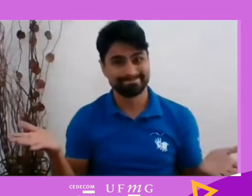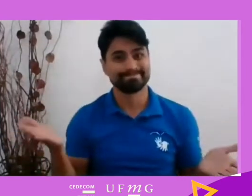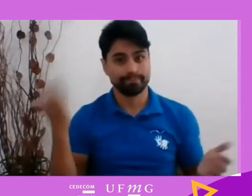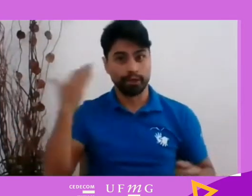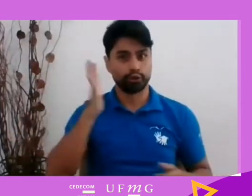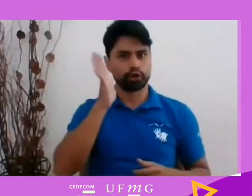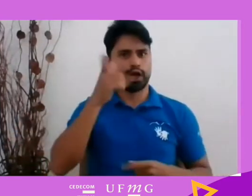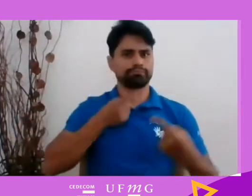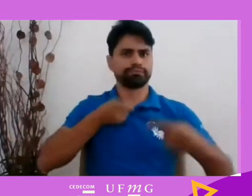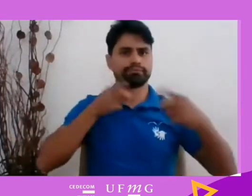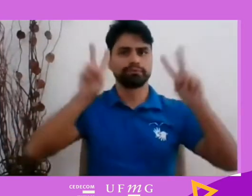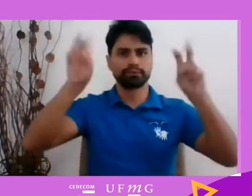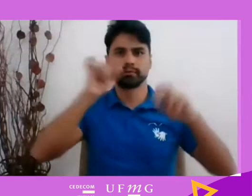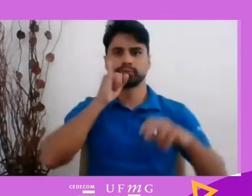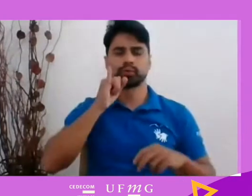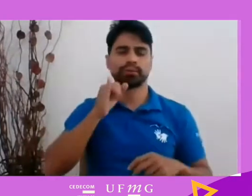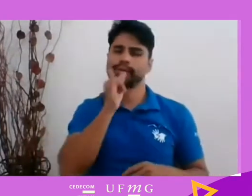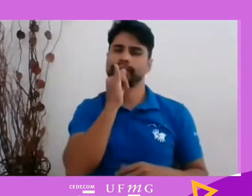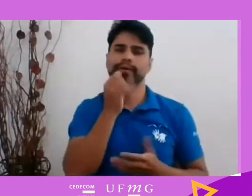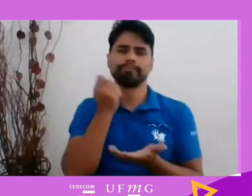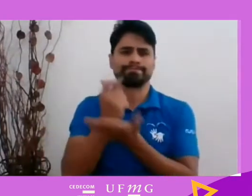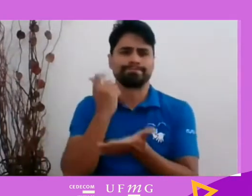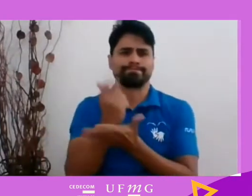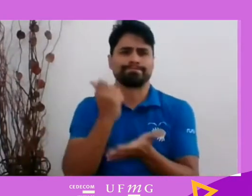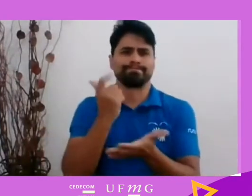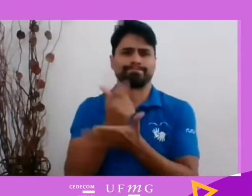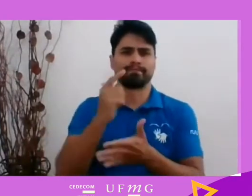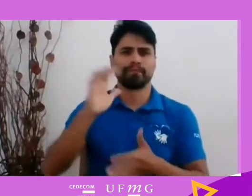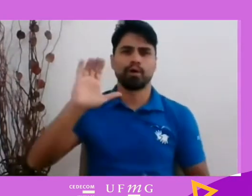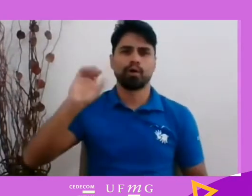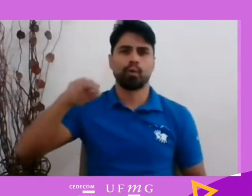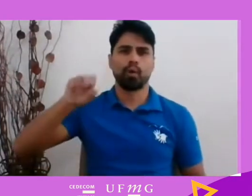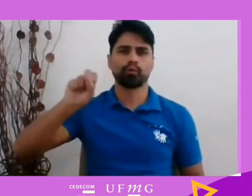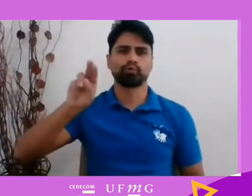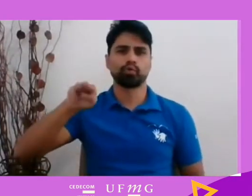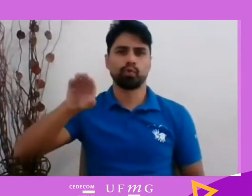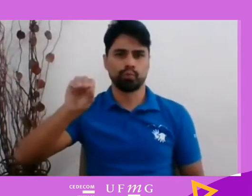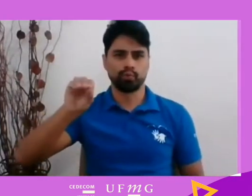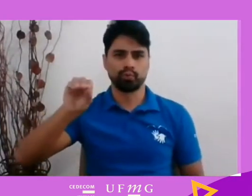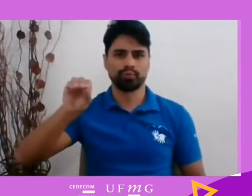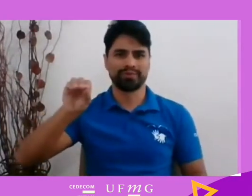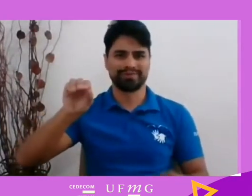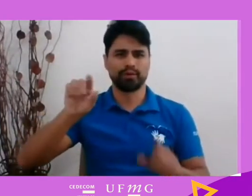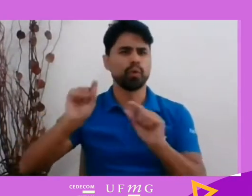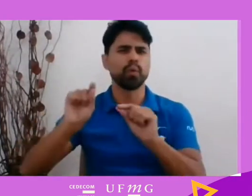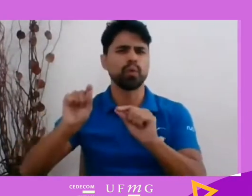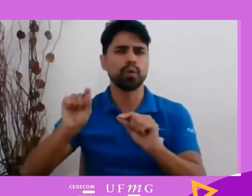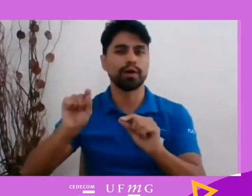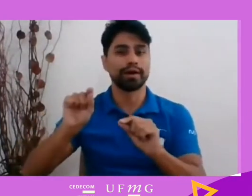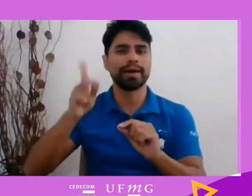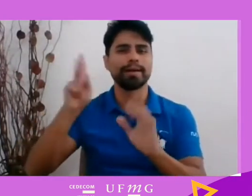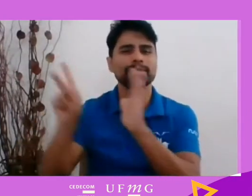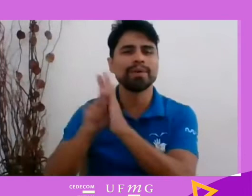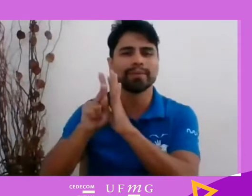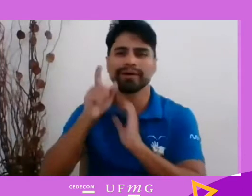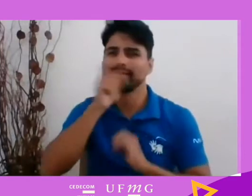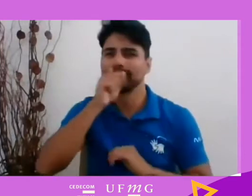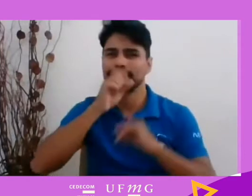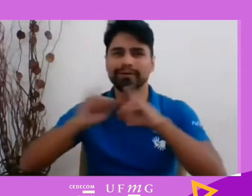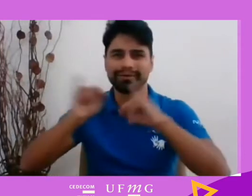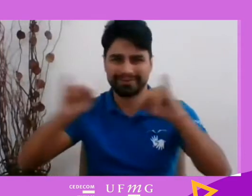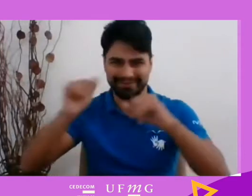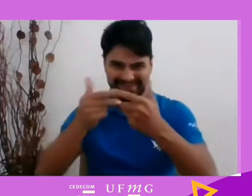consumo, da proliferação das chamadas notícias falsas, né? Como é que a própria OMS chamou isso